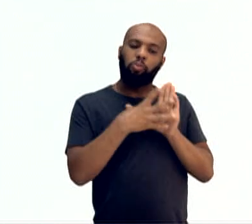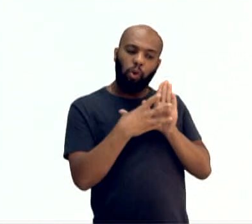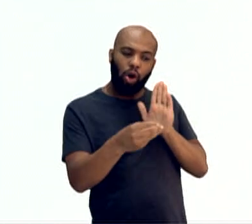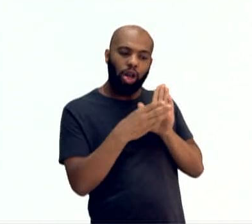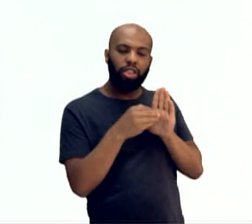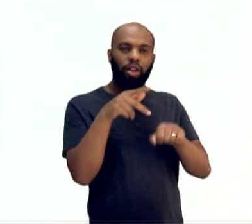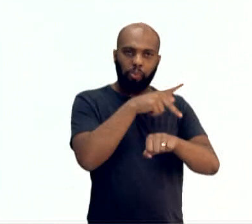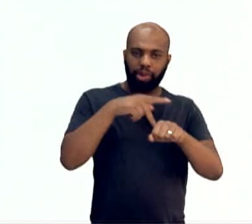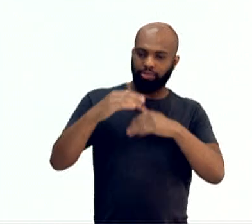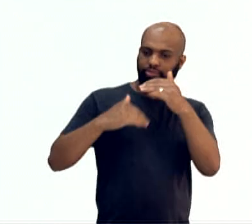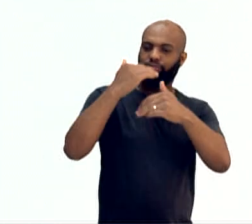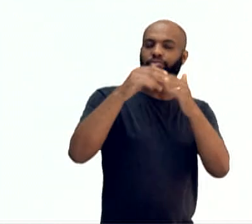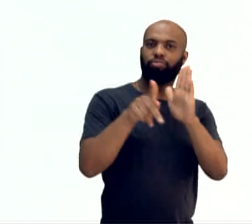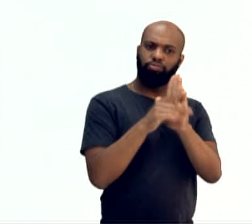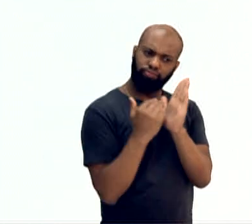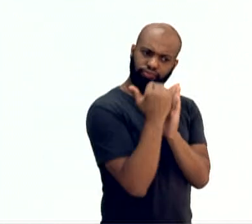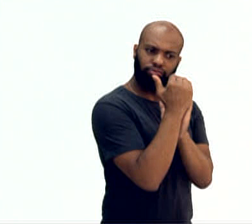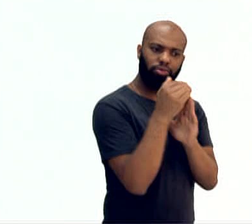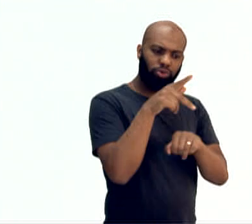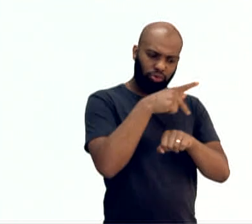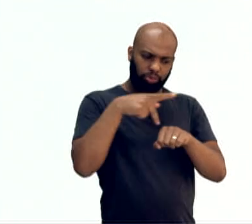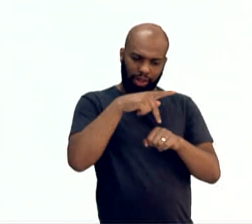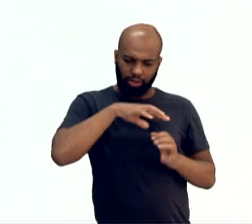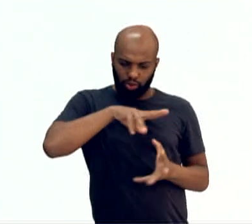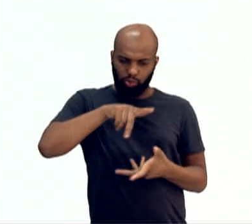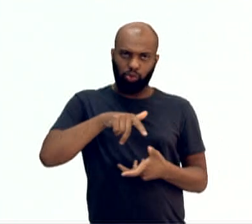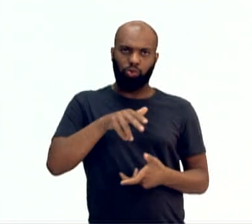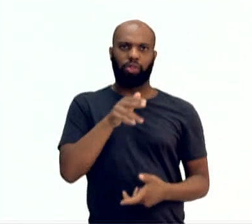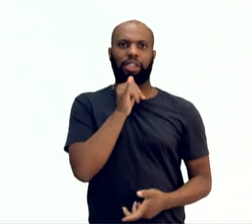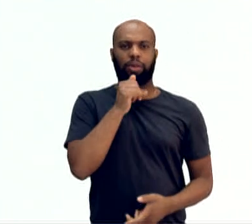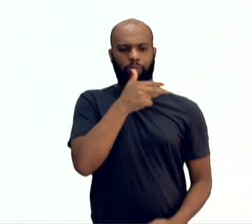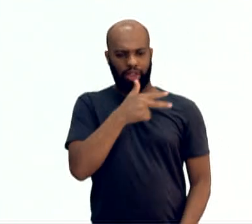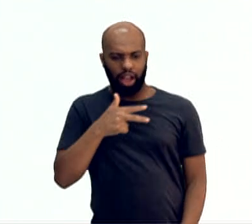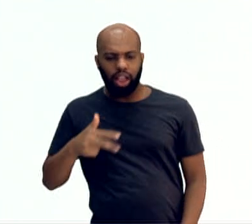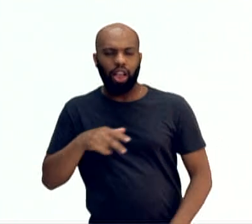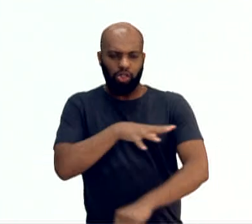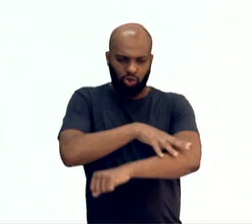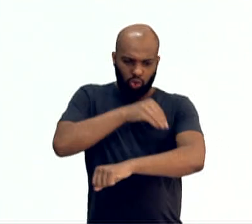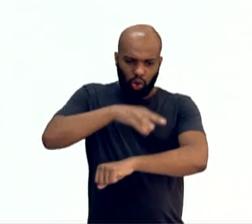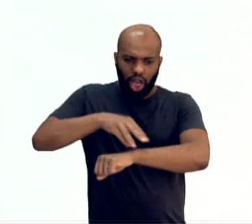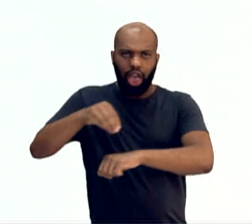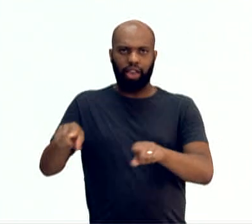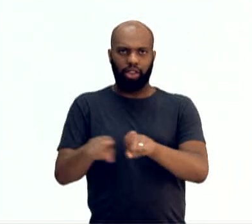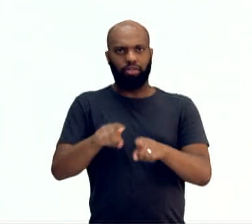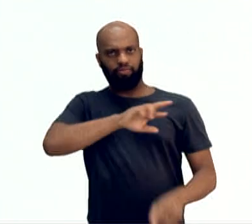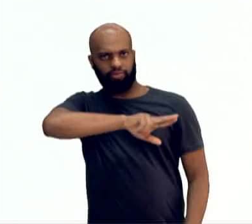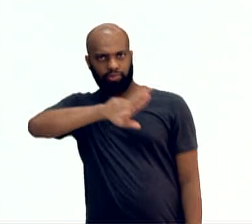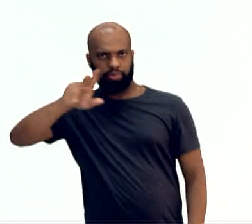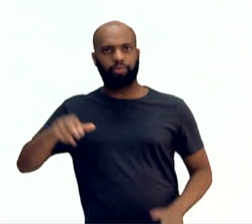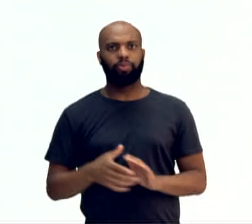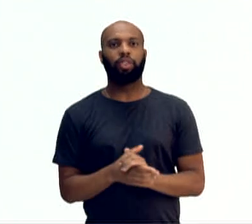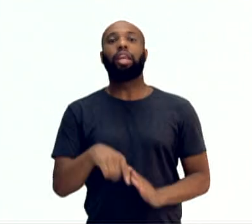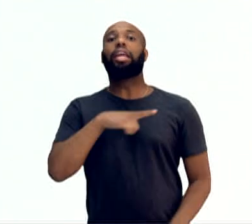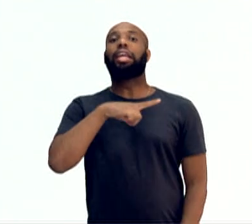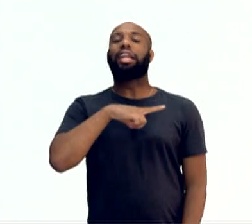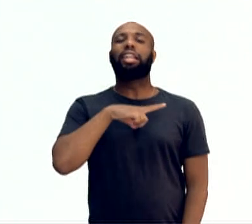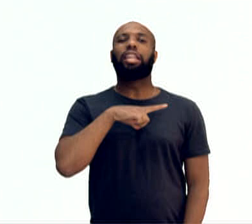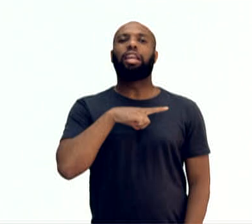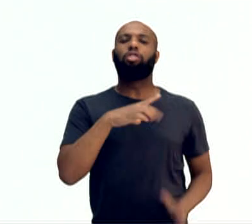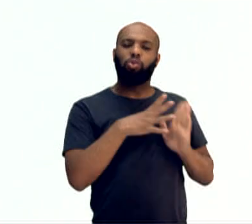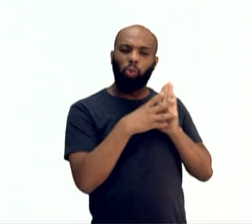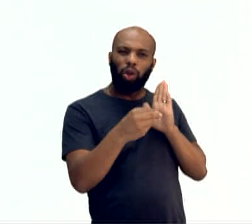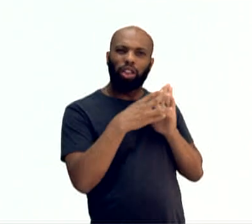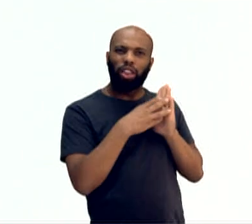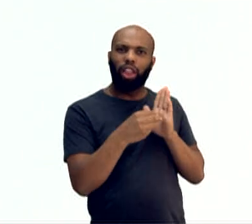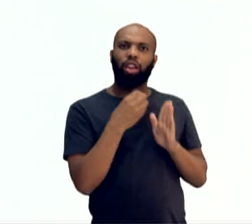mundo, em termos de qualidade de vida, como a Dinamarca, Noruega, Suécia, por exemplo, né? Essas mantiveram o modelo de Estado do bem-estar